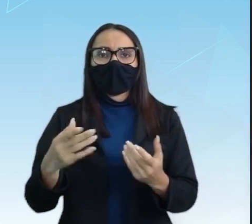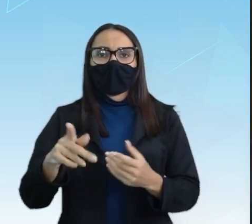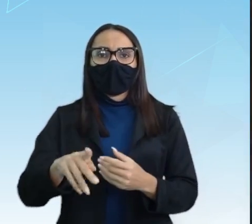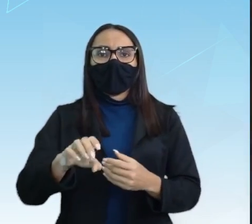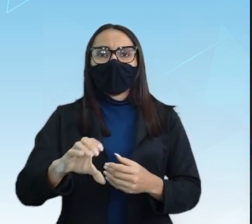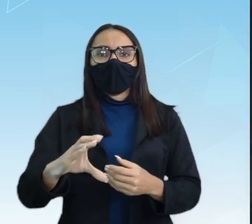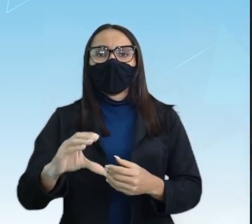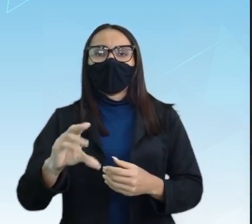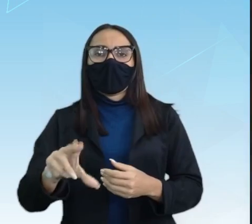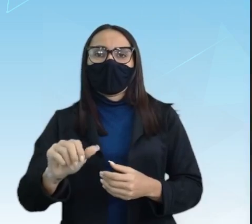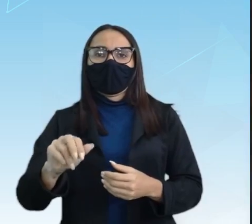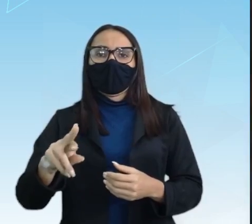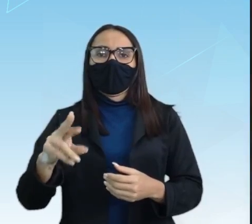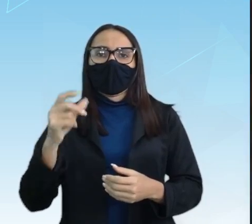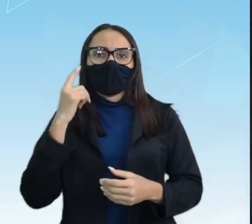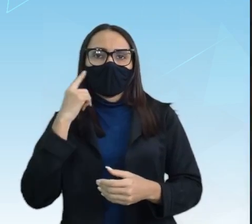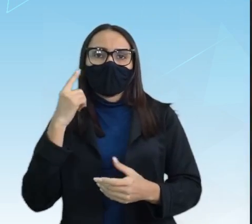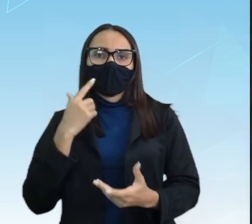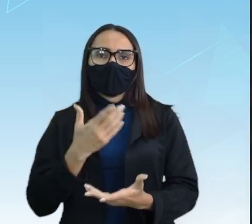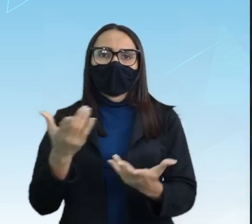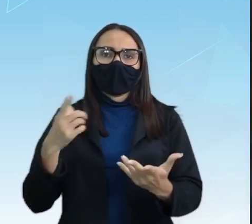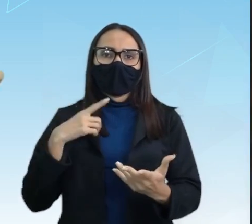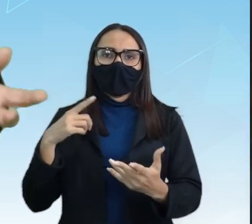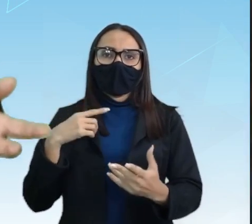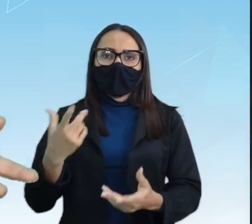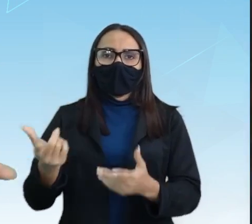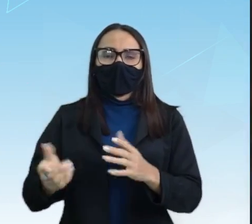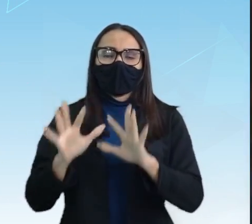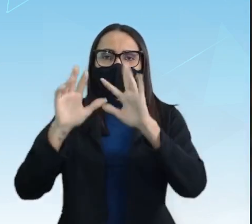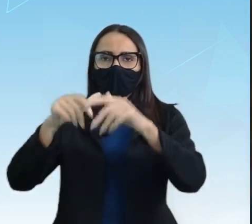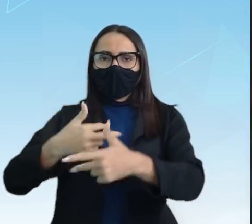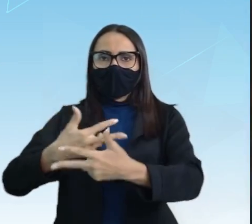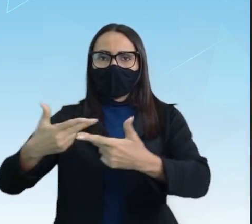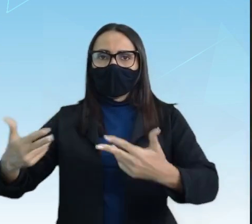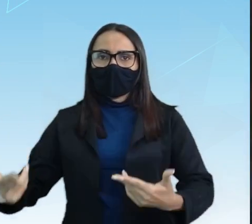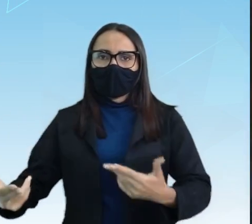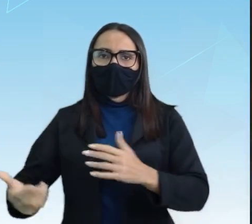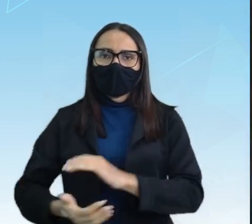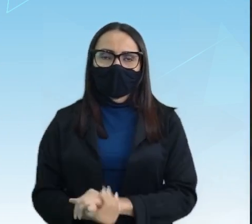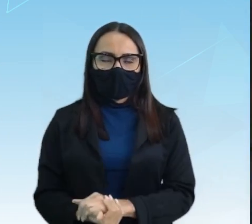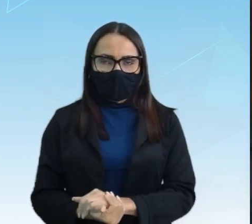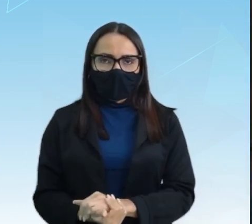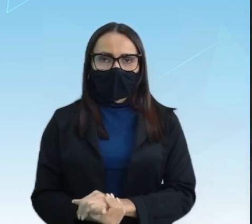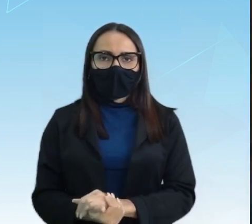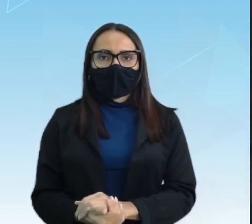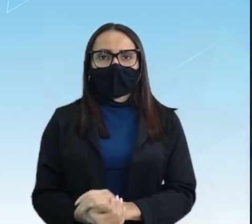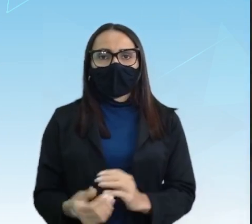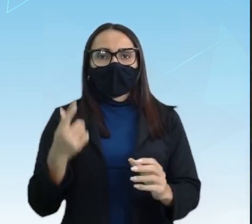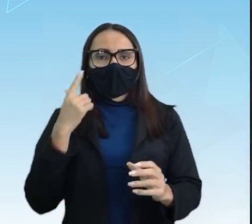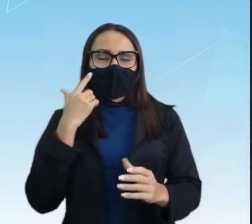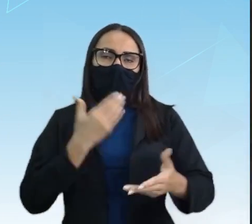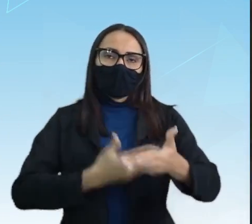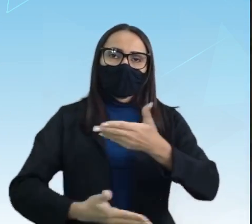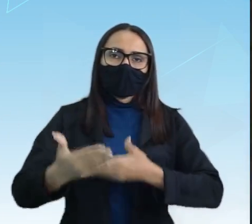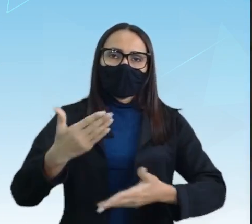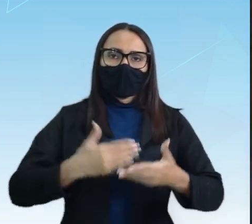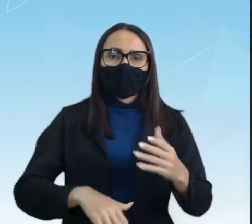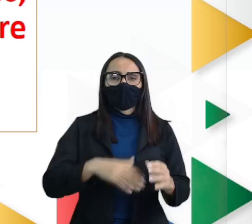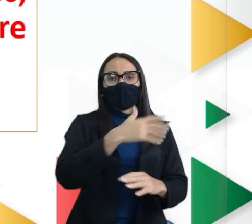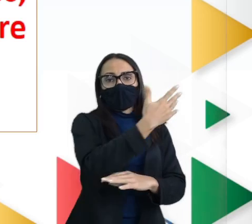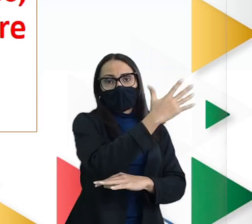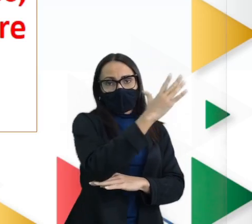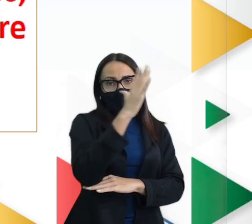Pecuária é atividades primárias que a gente vai ter com criação de animais. Então, vamos lá. Então, está associada a plantas,